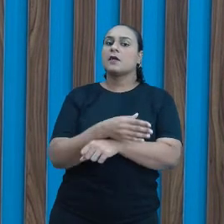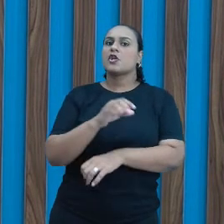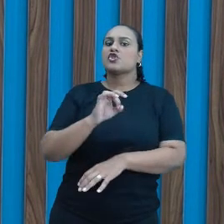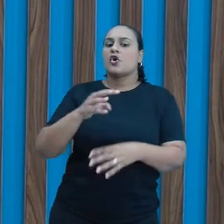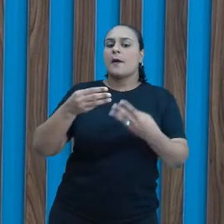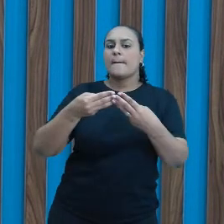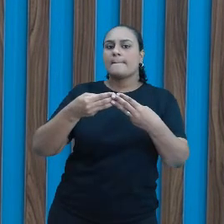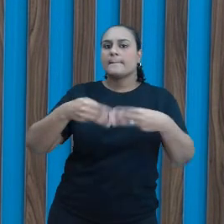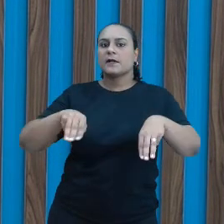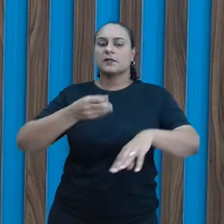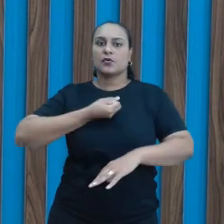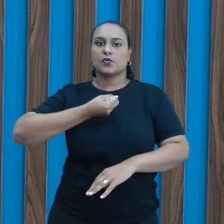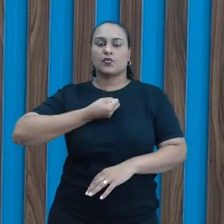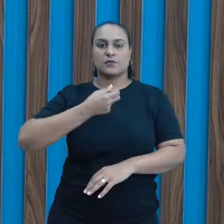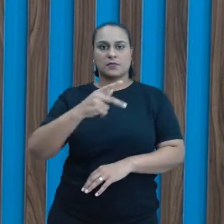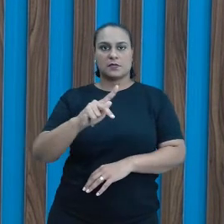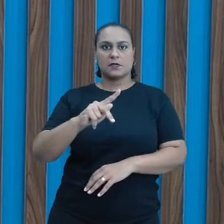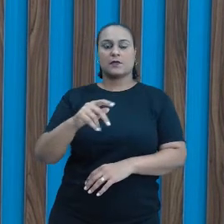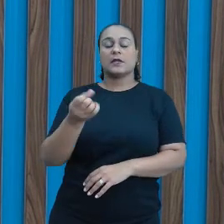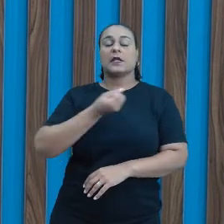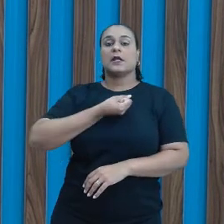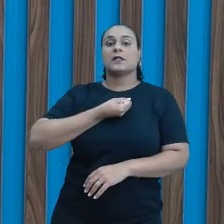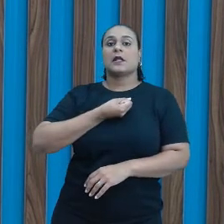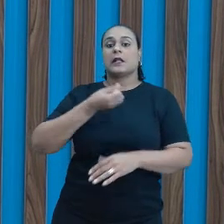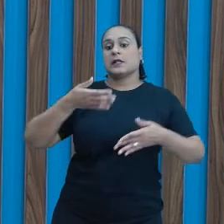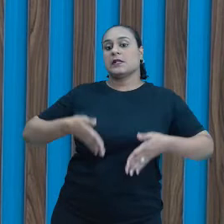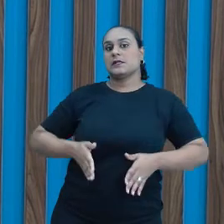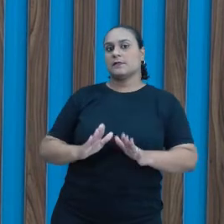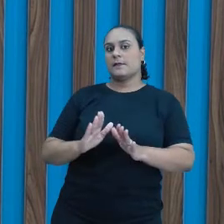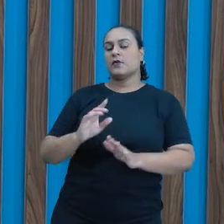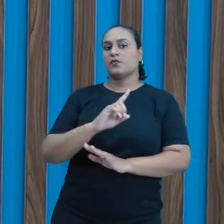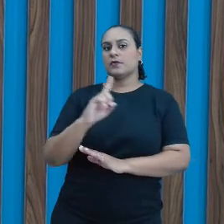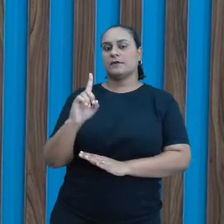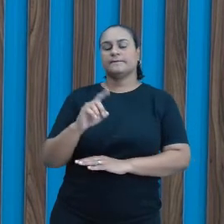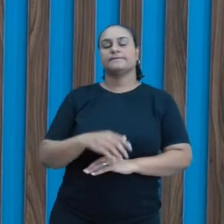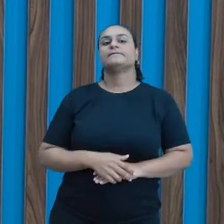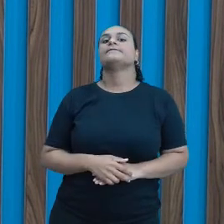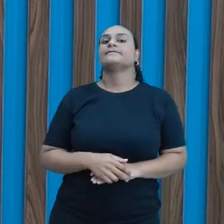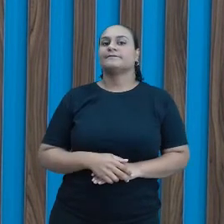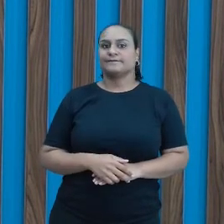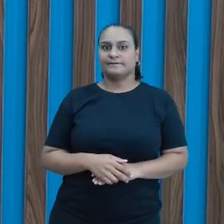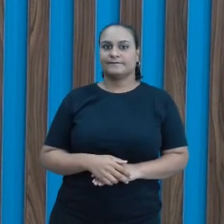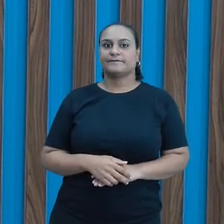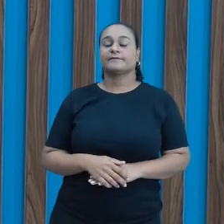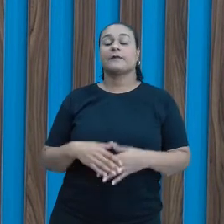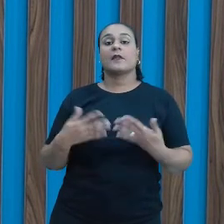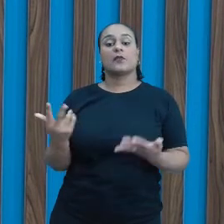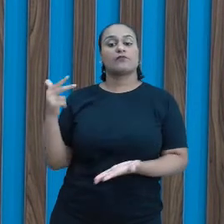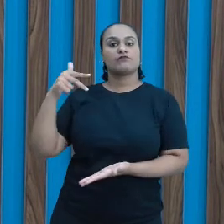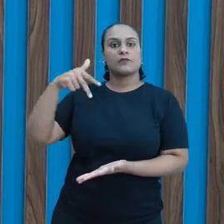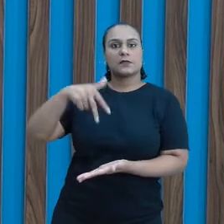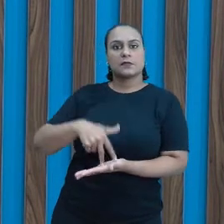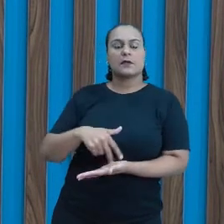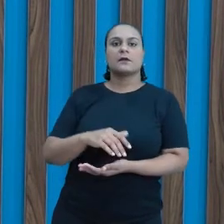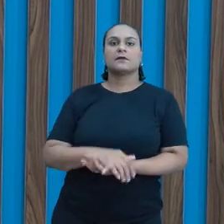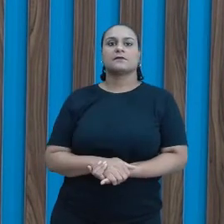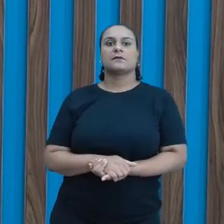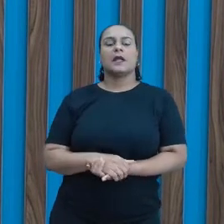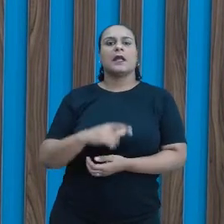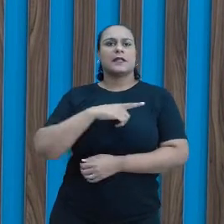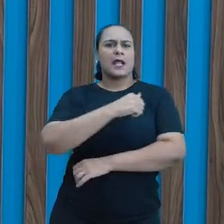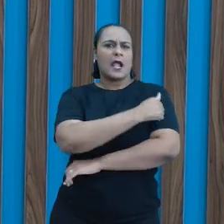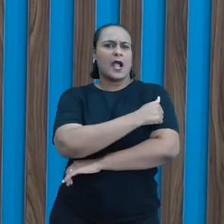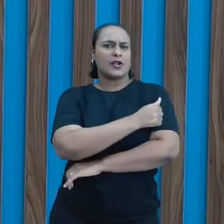e a sua data de nascimento com 8 dígitos, tá certo? Dia, mês e ano. A gente já está por aqui, a Daniela já deu bom dia para a